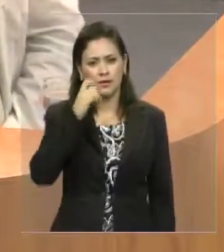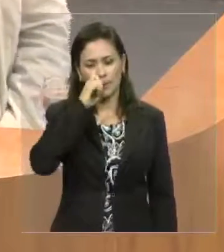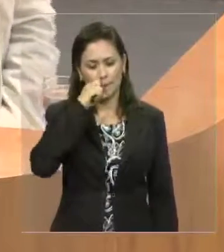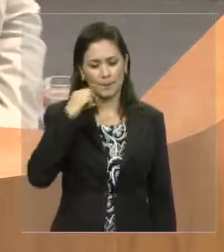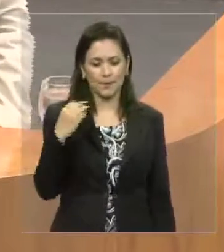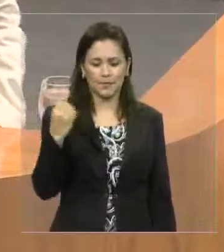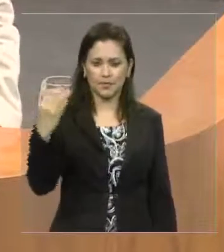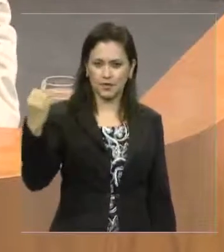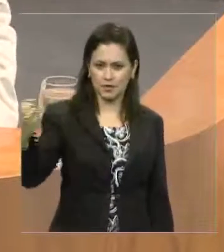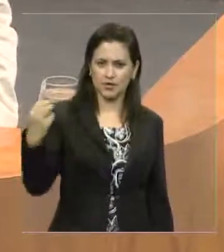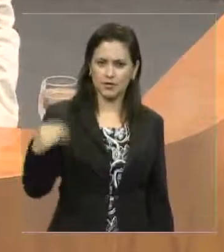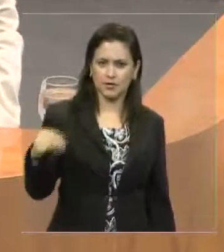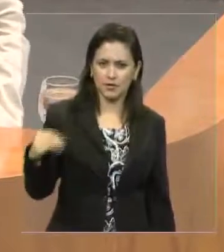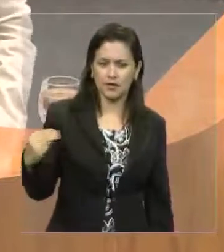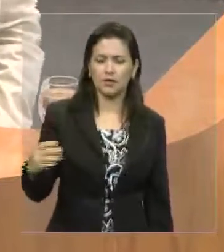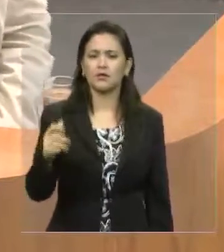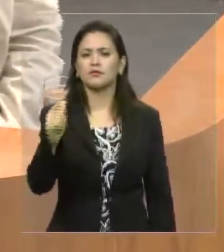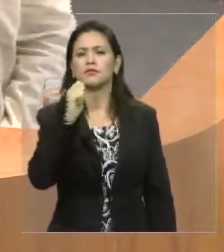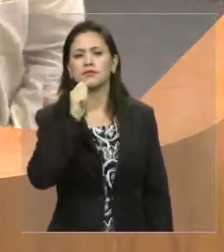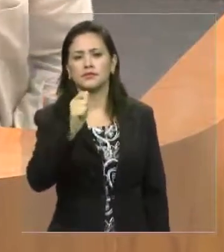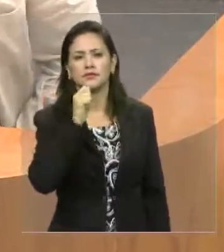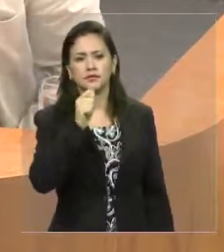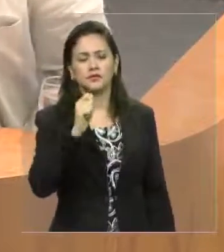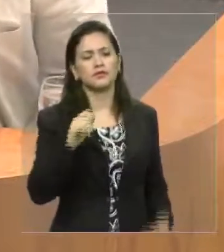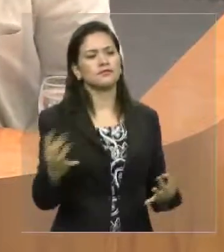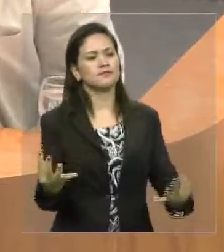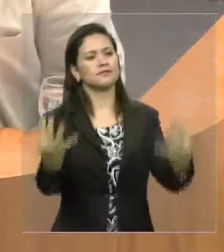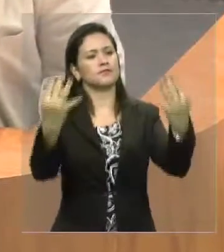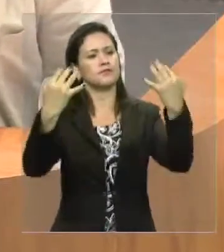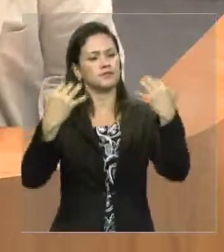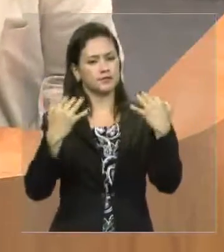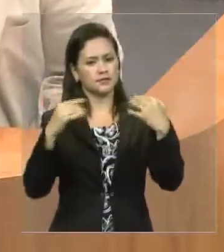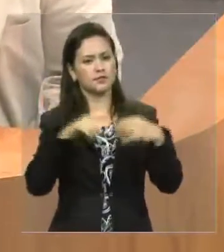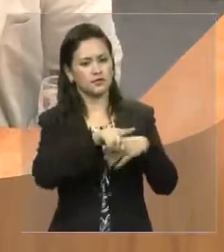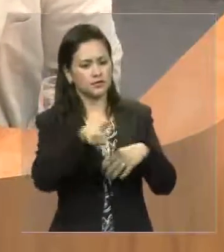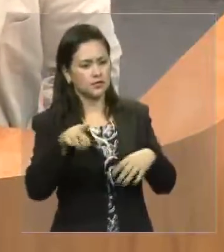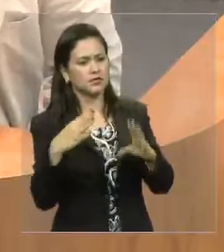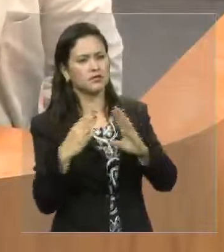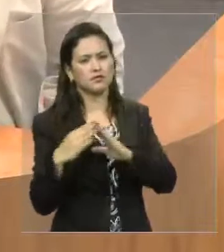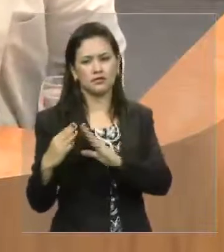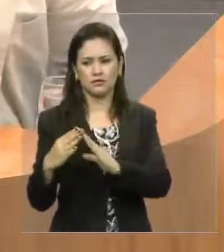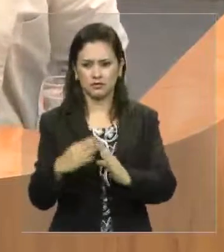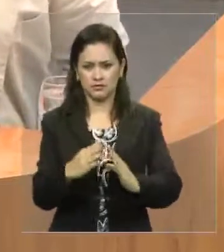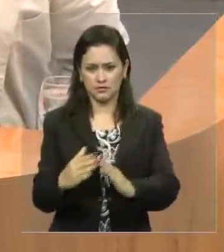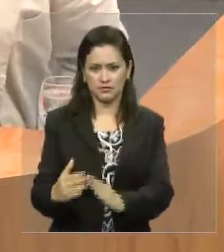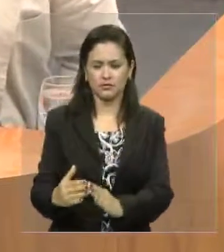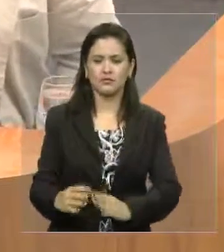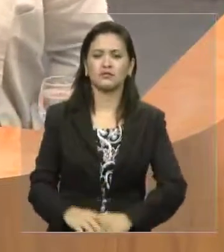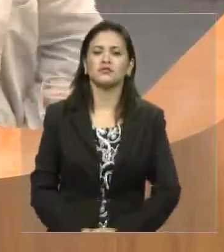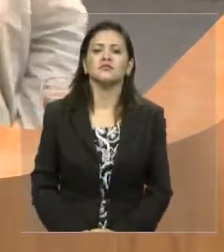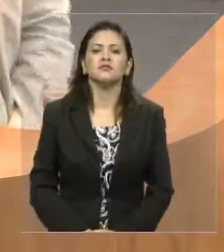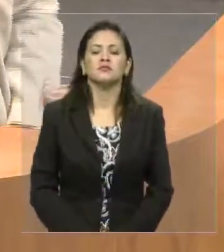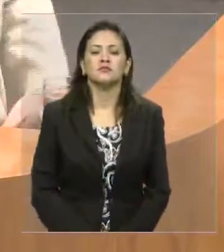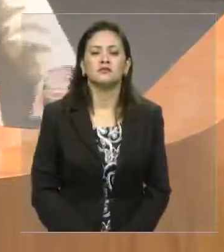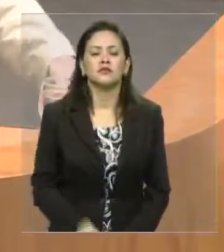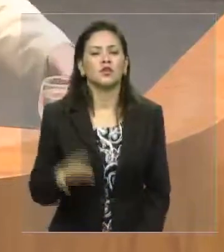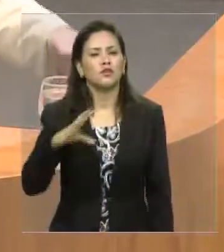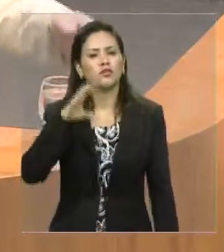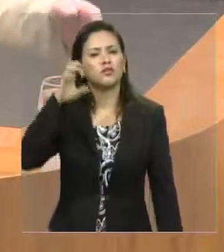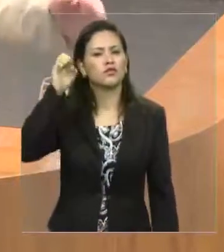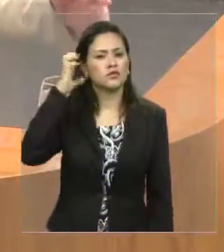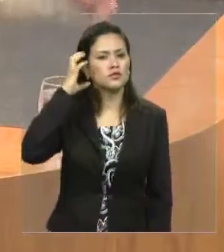a imprensa, os telespectadores desta televisão, os ouvintes do